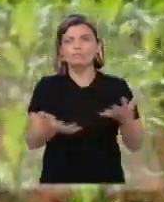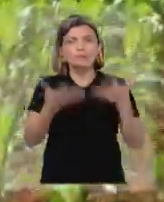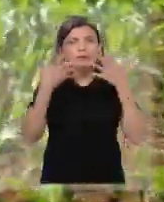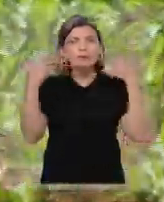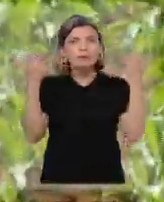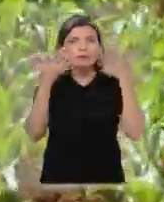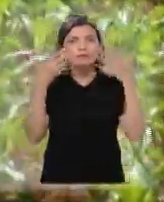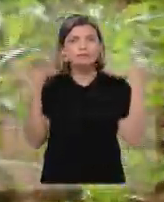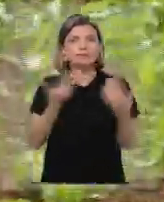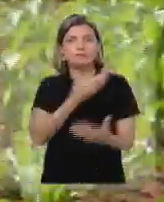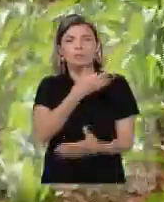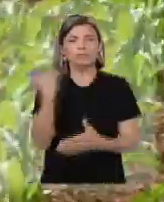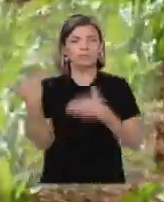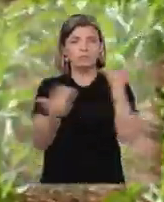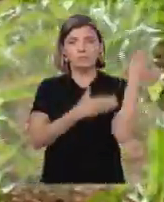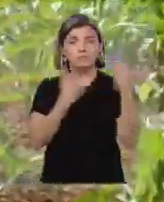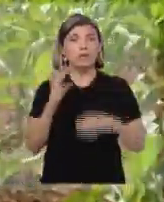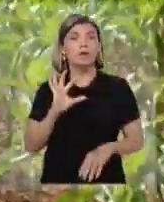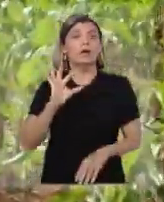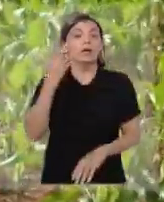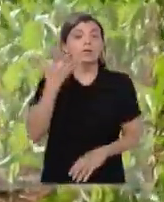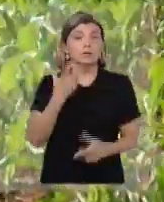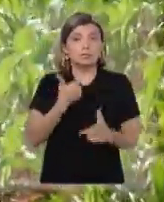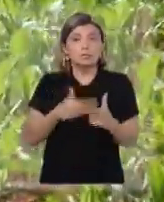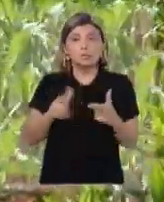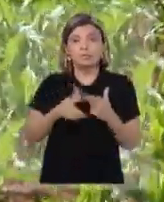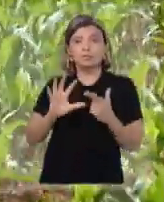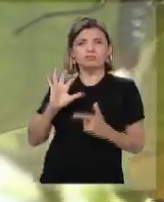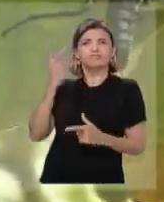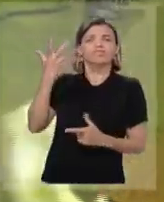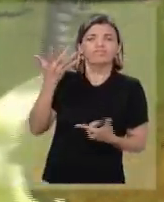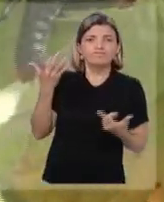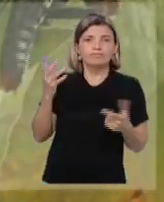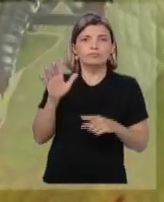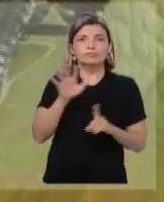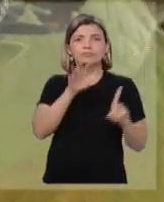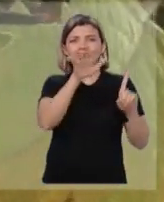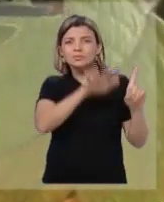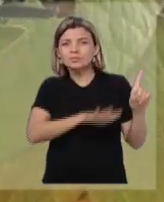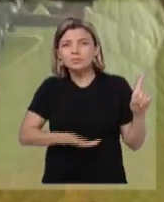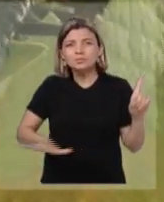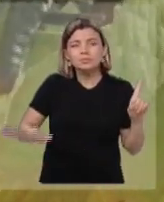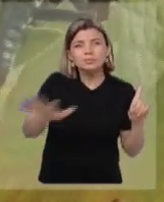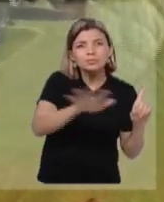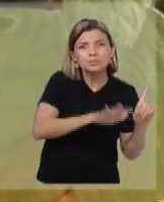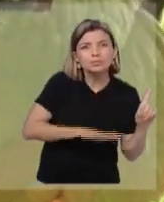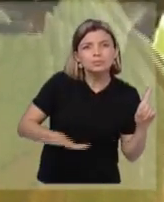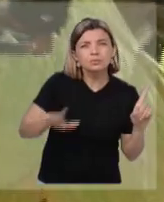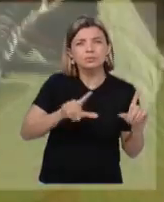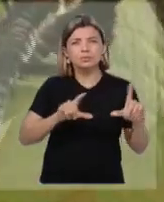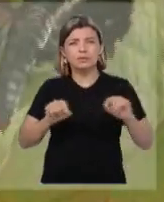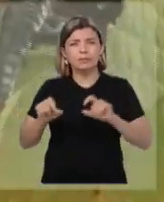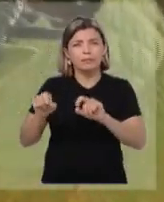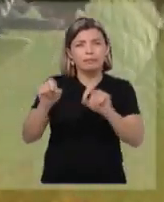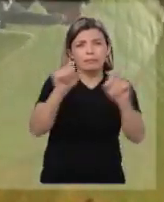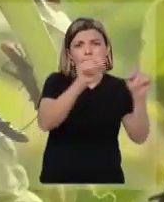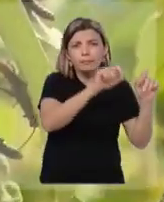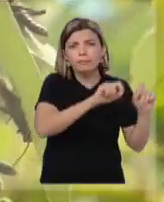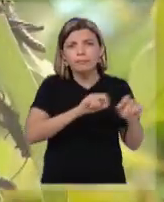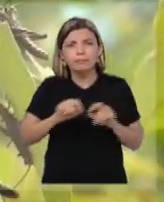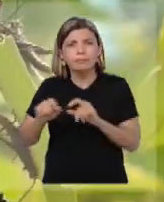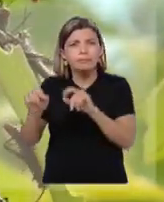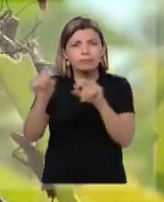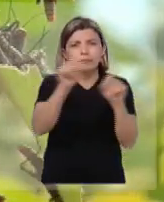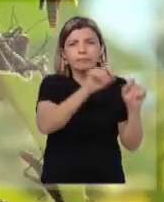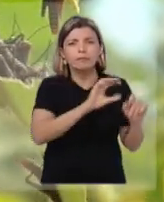acaba eliminando certos predadores. Isso facilita a proliferação de animais herbívoros, que se transformam em